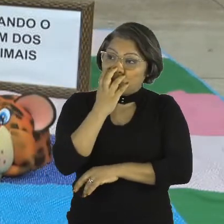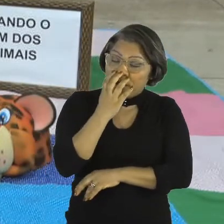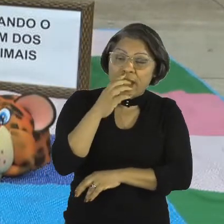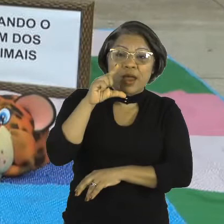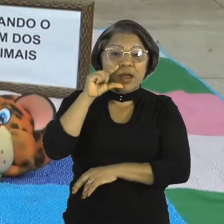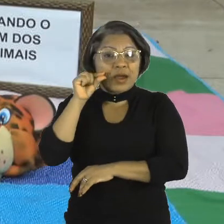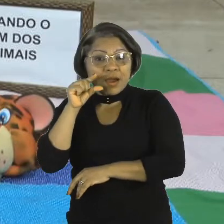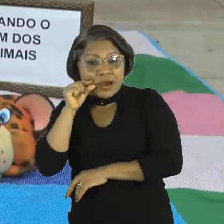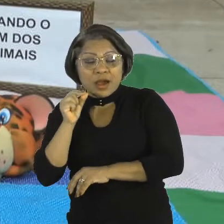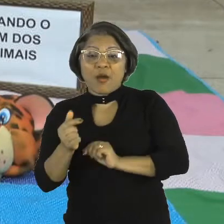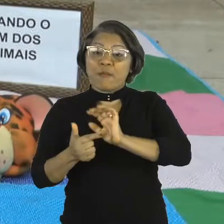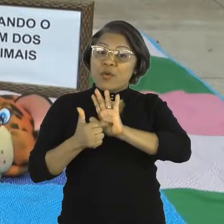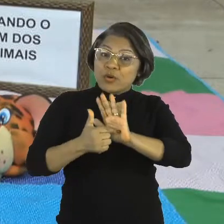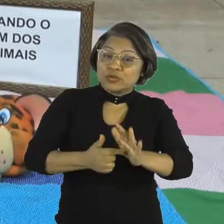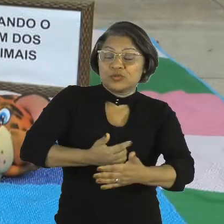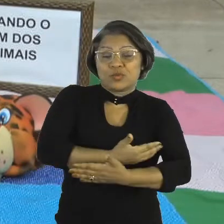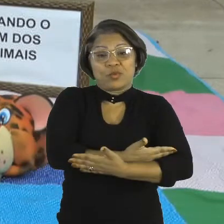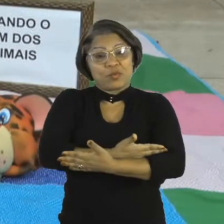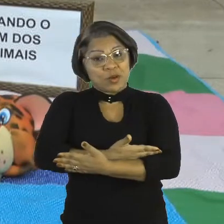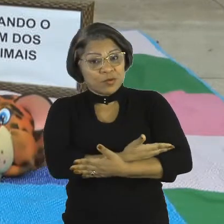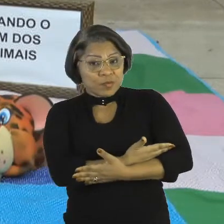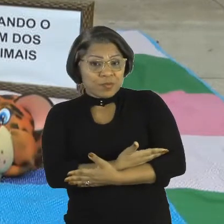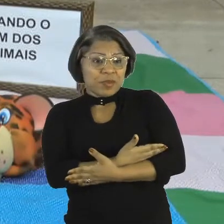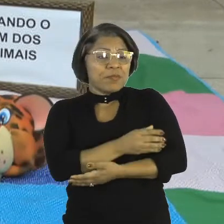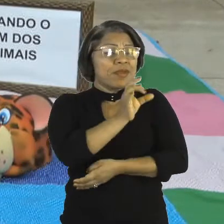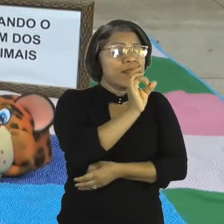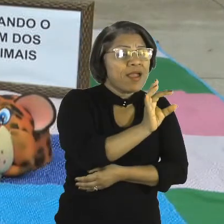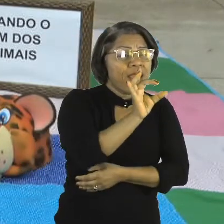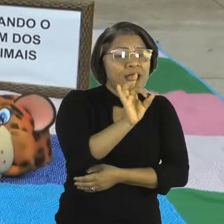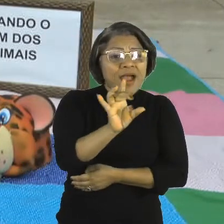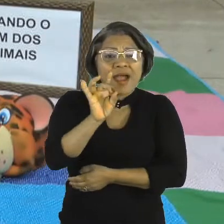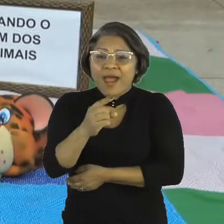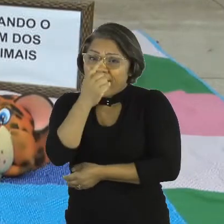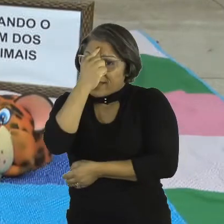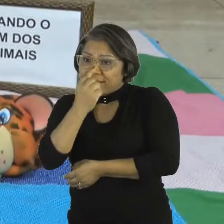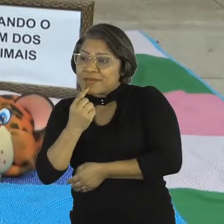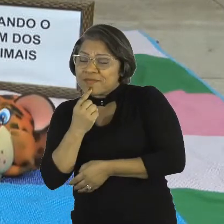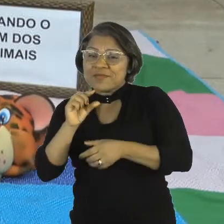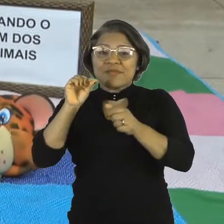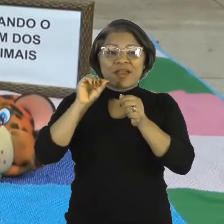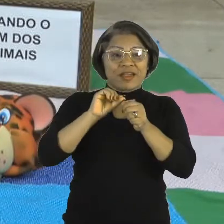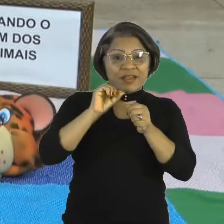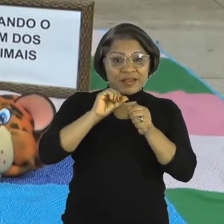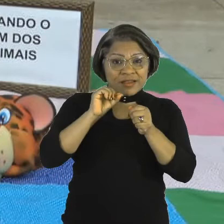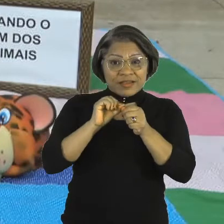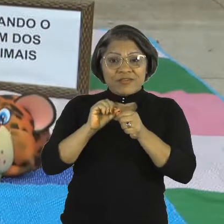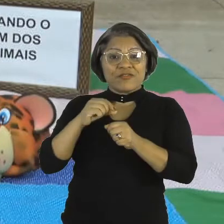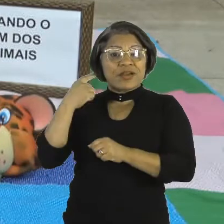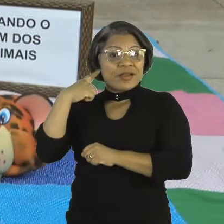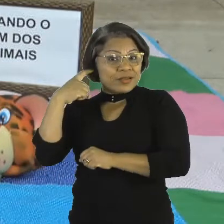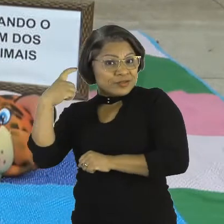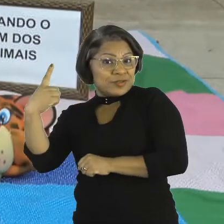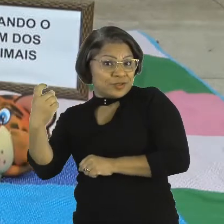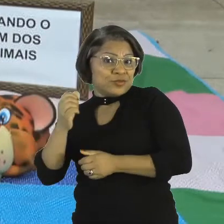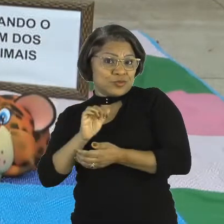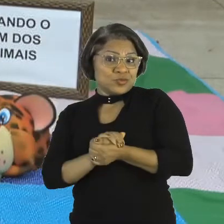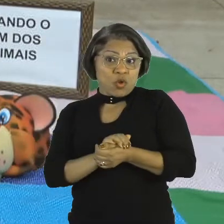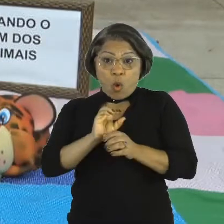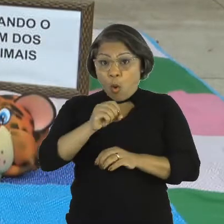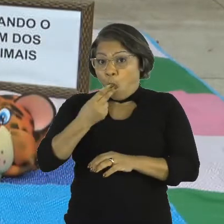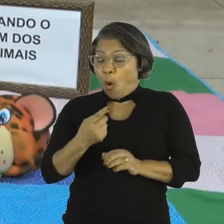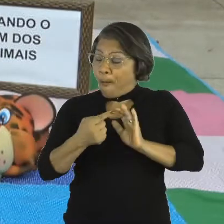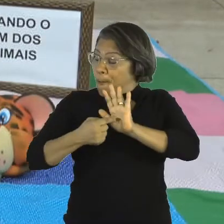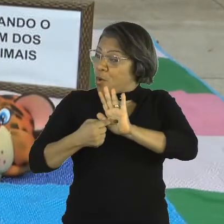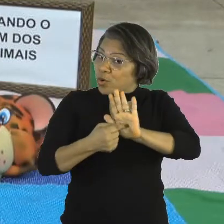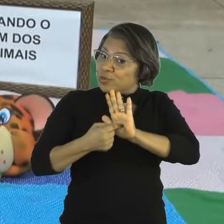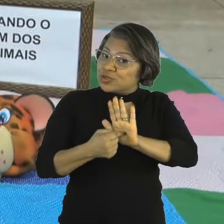e mostrando para o bebê cada imagem e fazendo o som desses animais. Faça desse momento